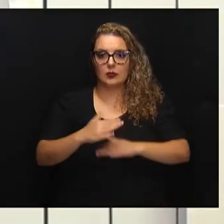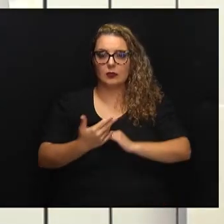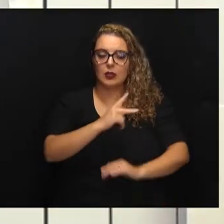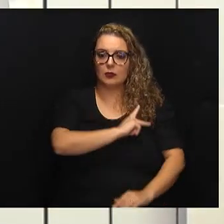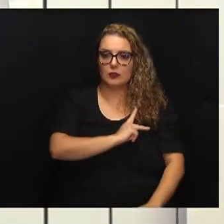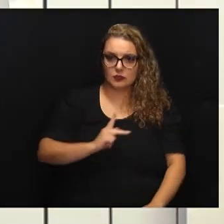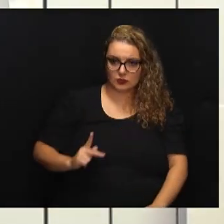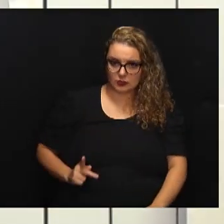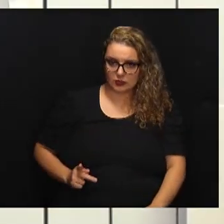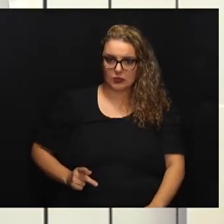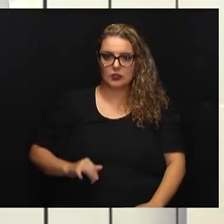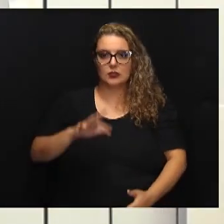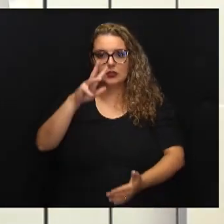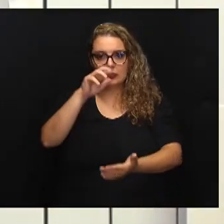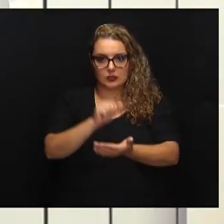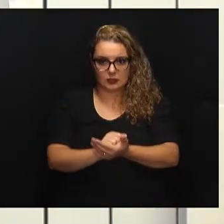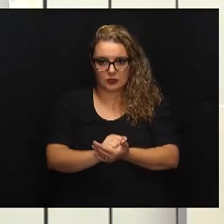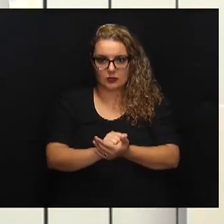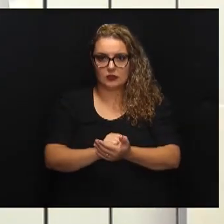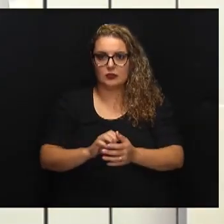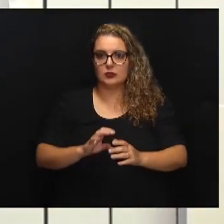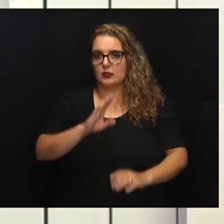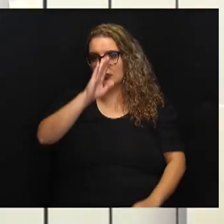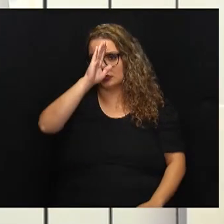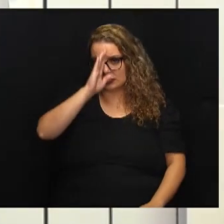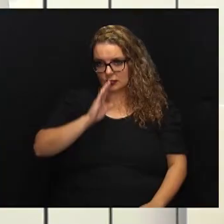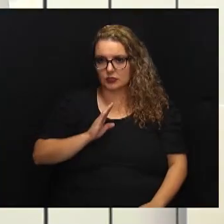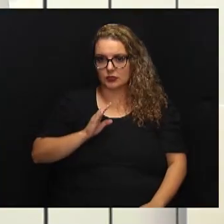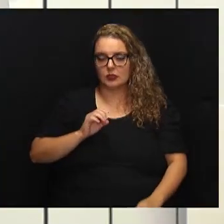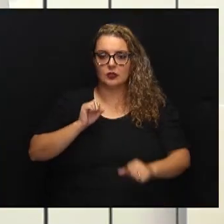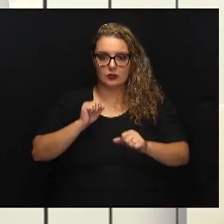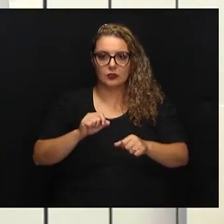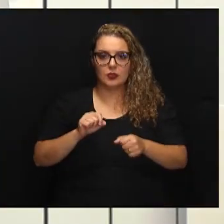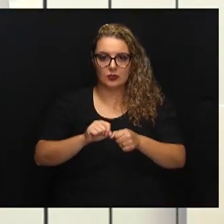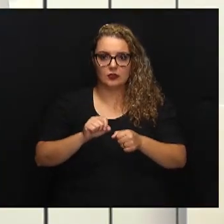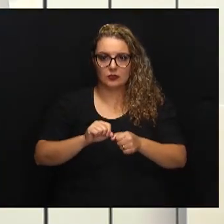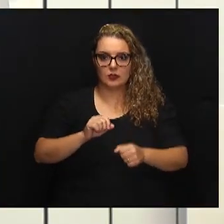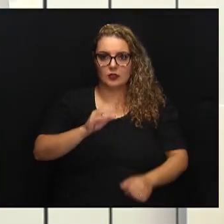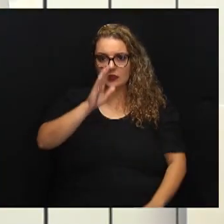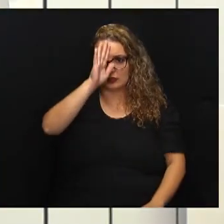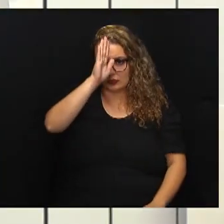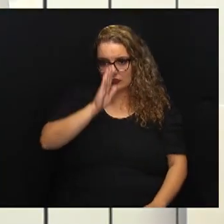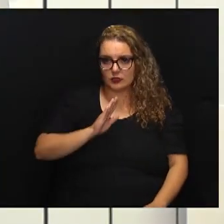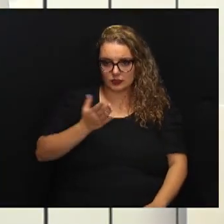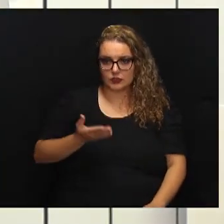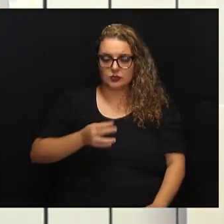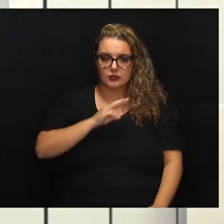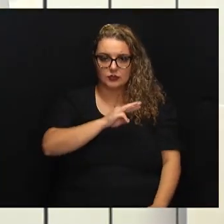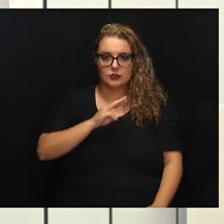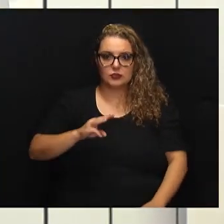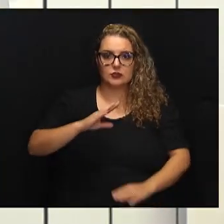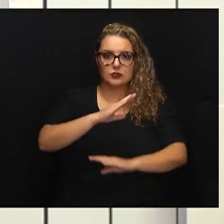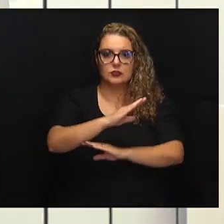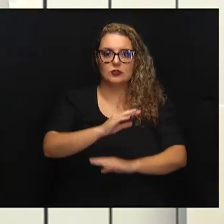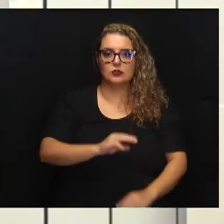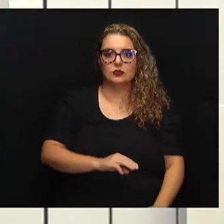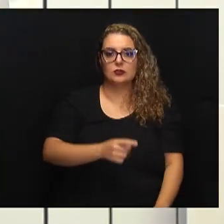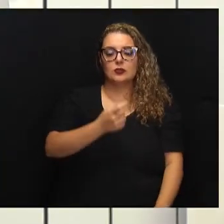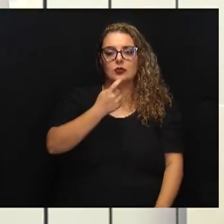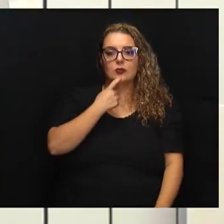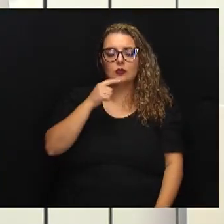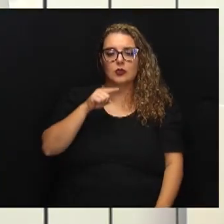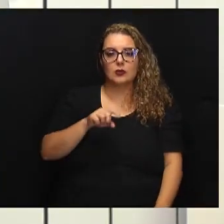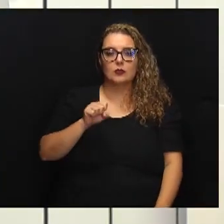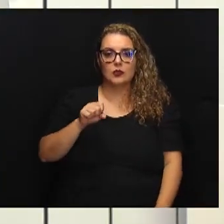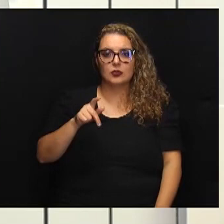Preta. As inscrições são gratuitas e podem ser realizadas no site da Câmara. É só entrar lá no